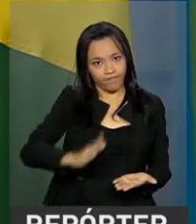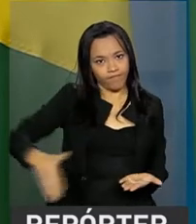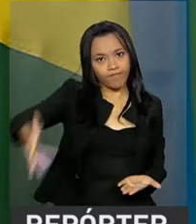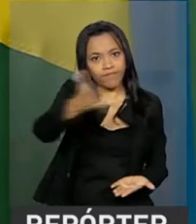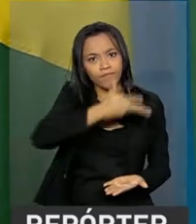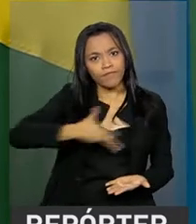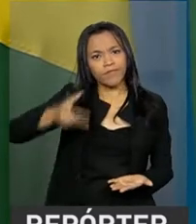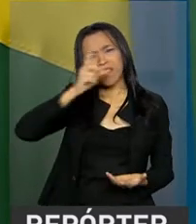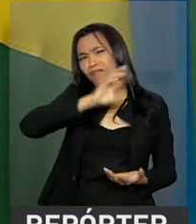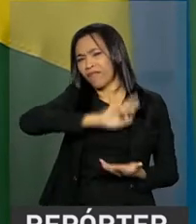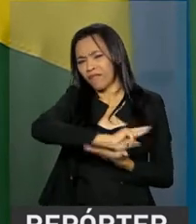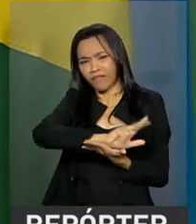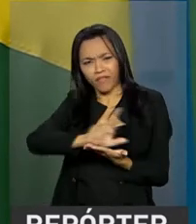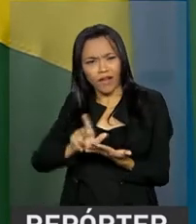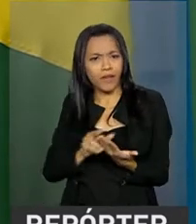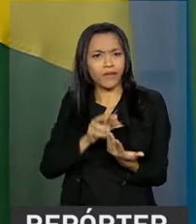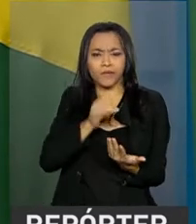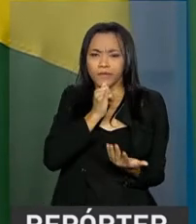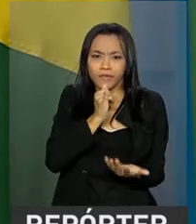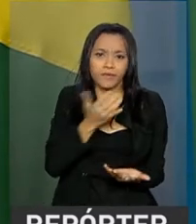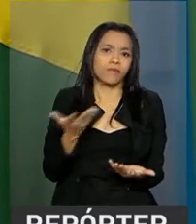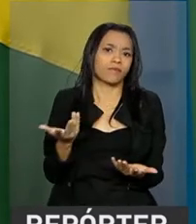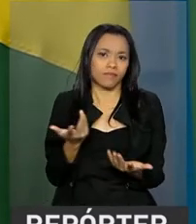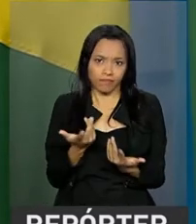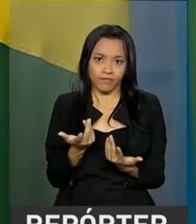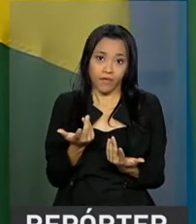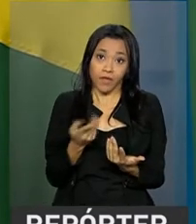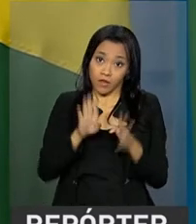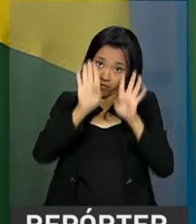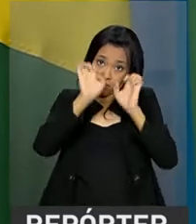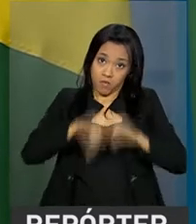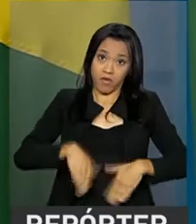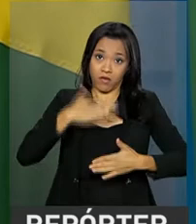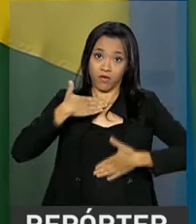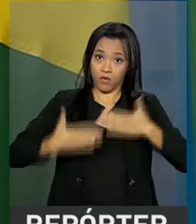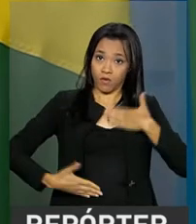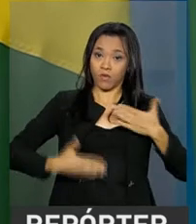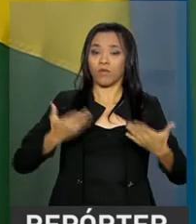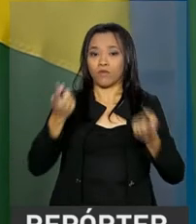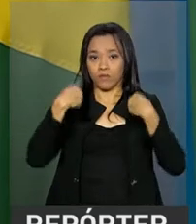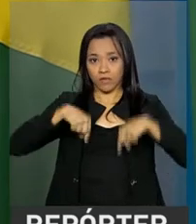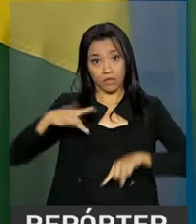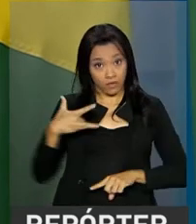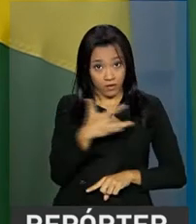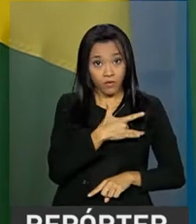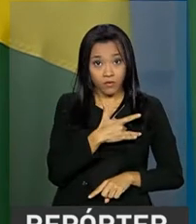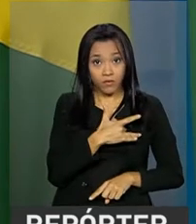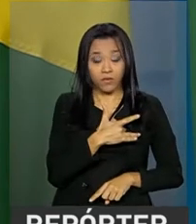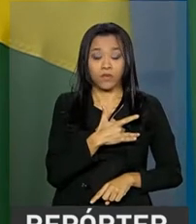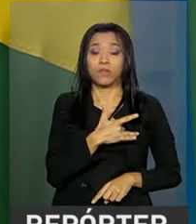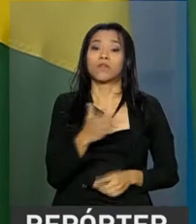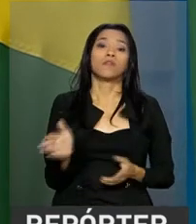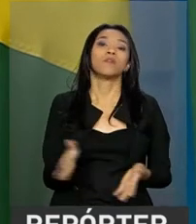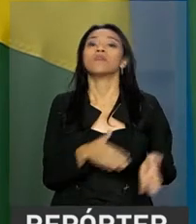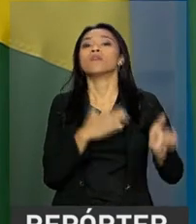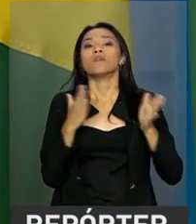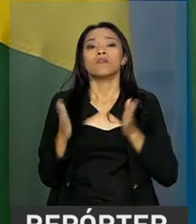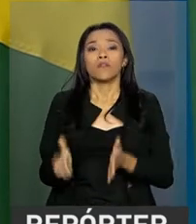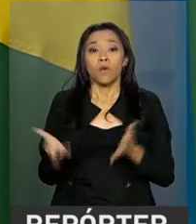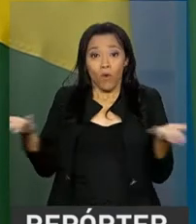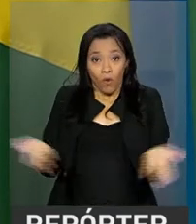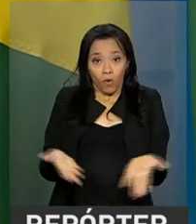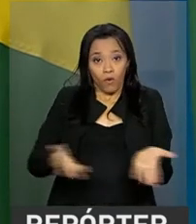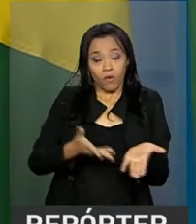estar em vários sentidos a a começar naturalmente pelo bem estar físico pela saúde à medida que